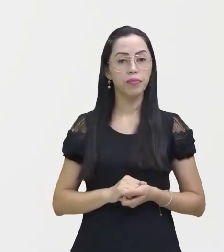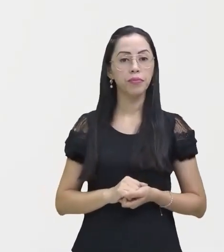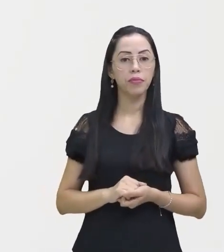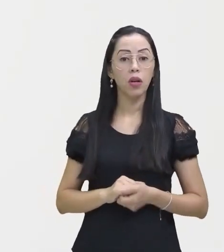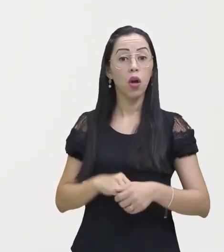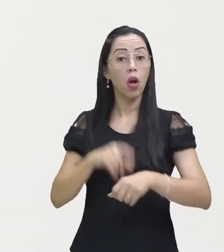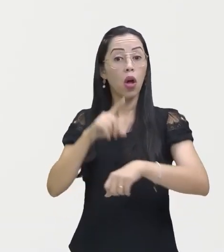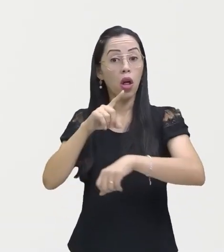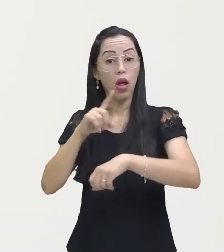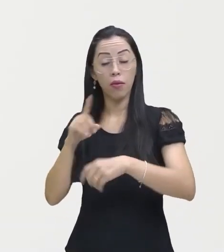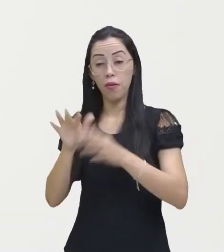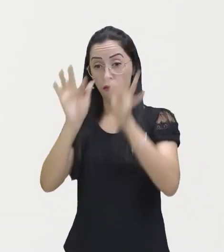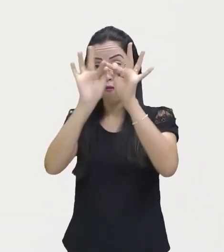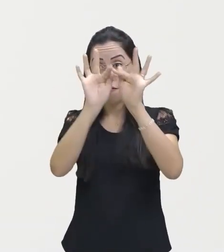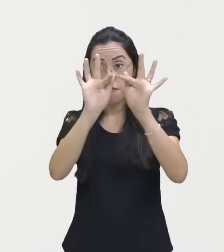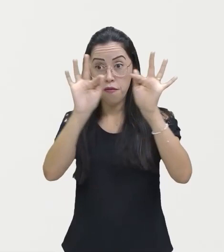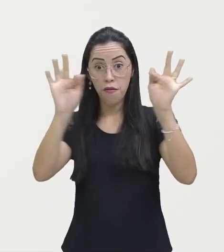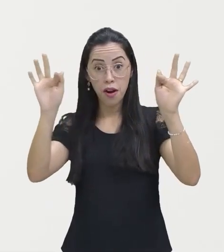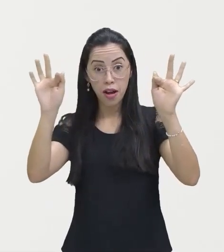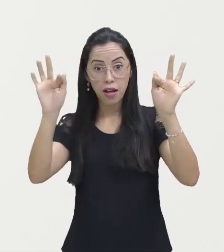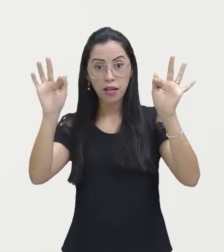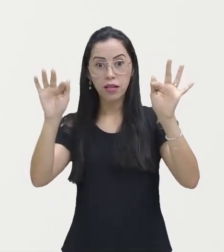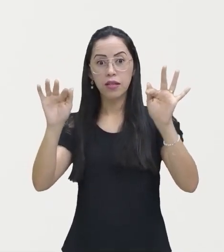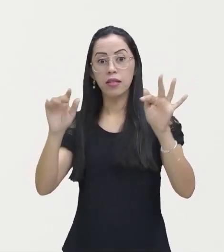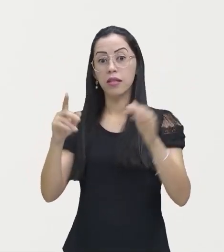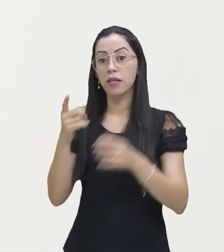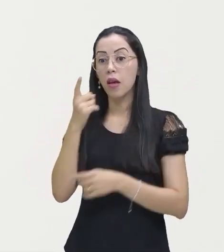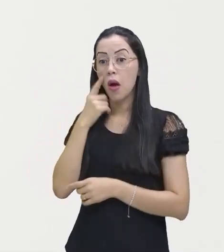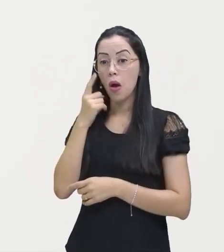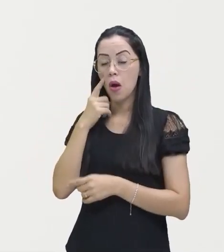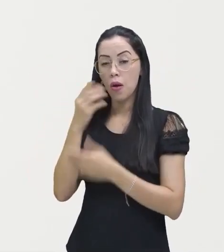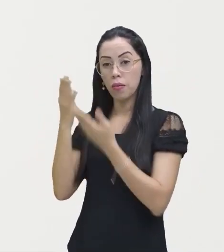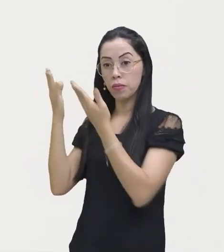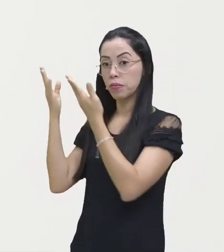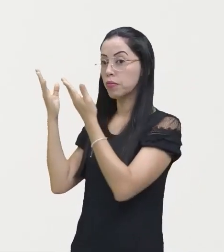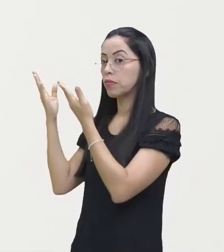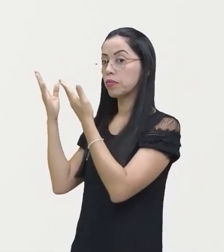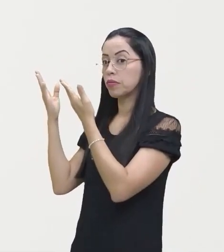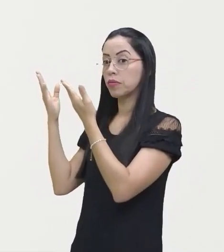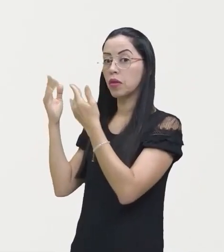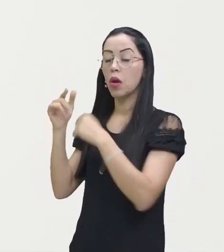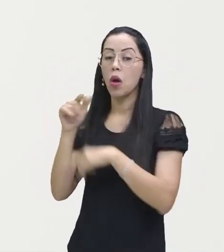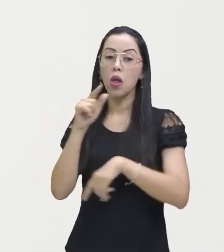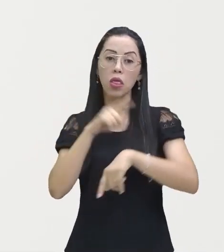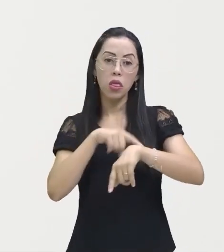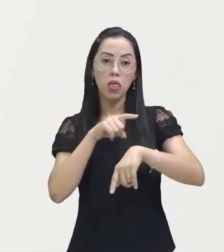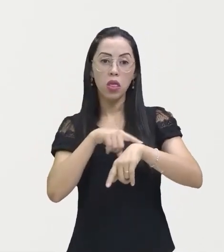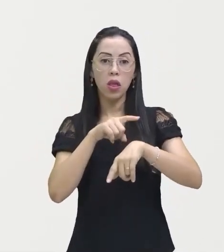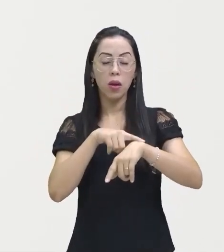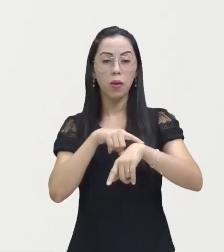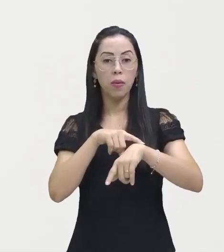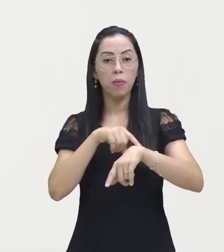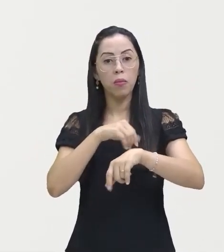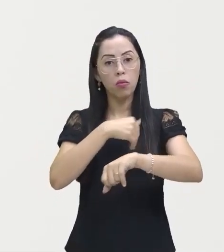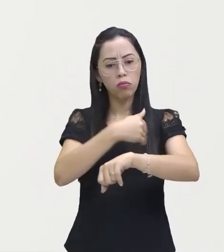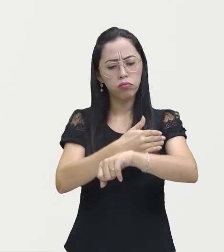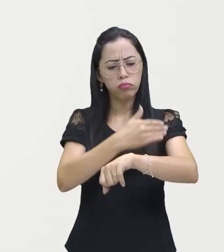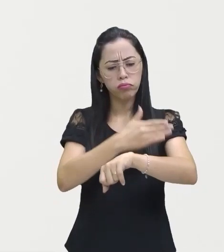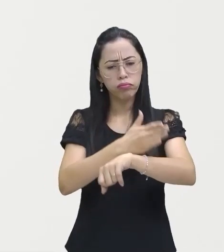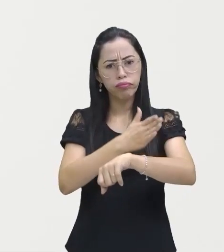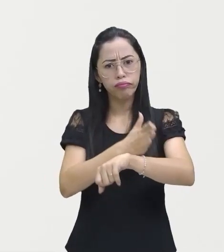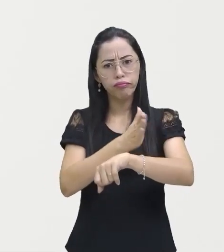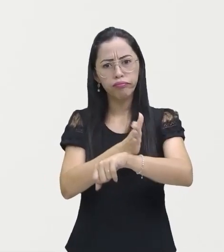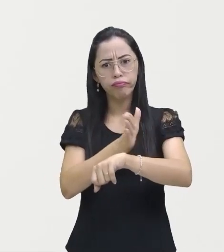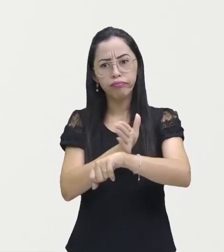tempo passou a correr. Vamos repetindo comigo. O tempo passou a correr.